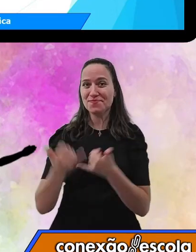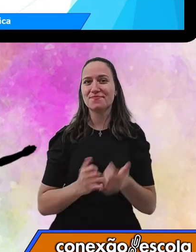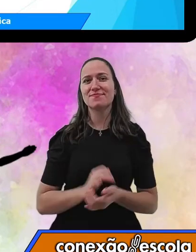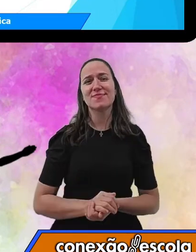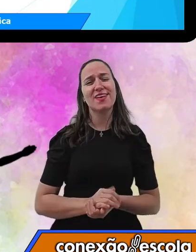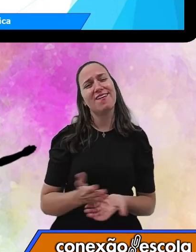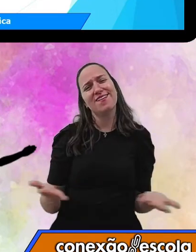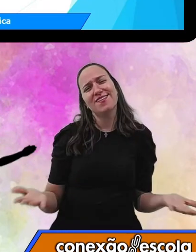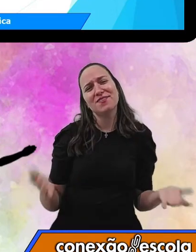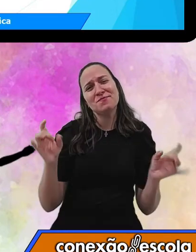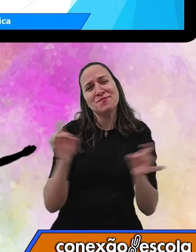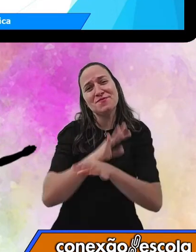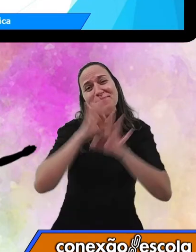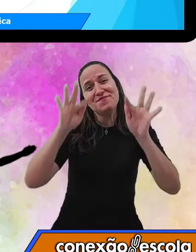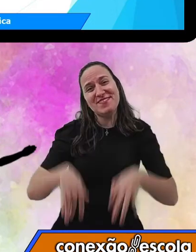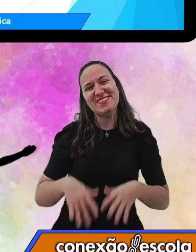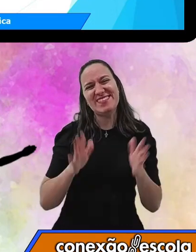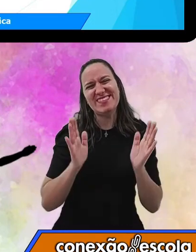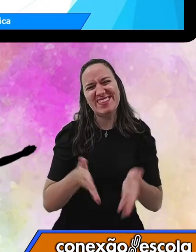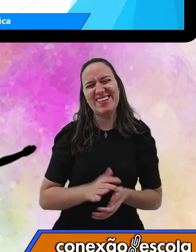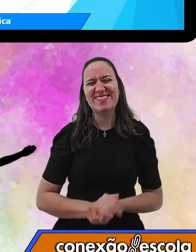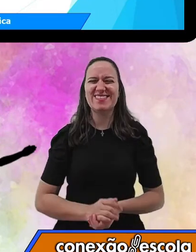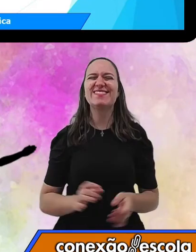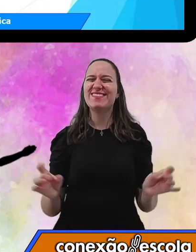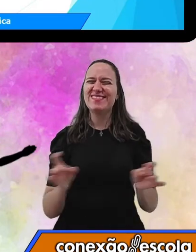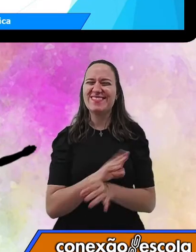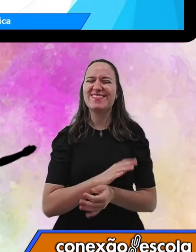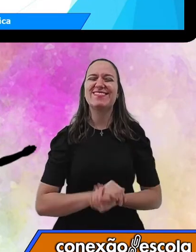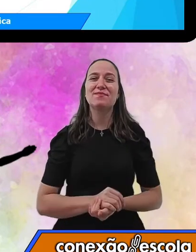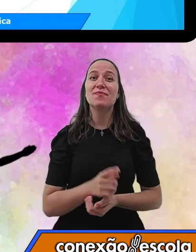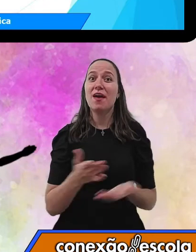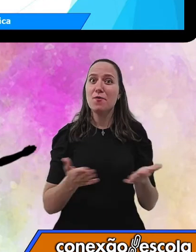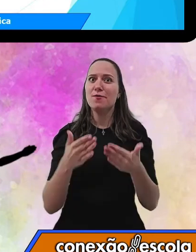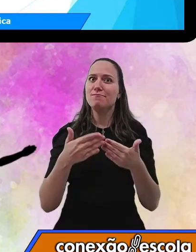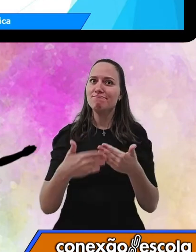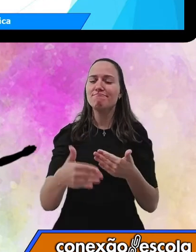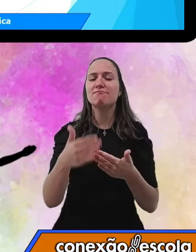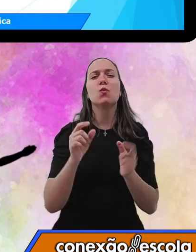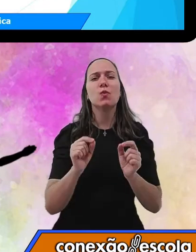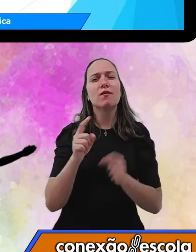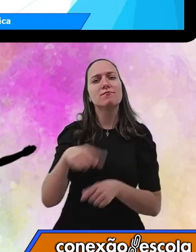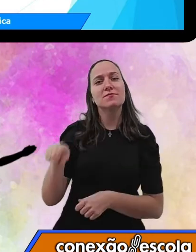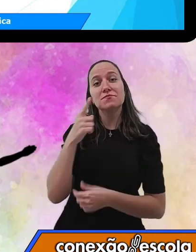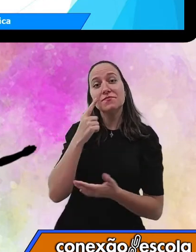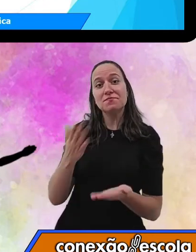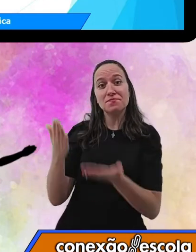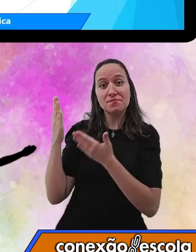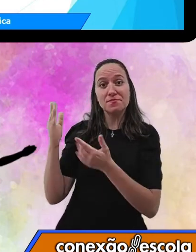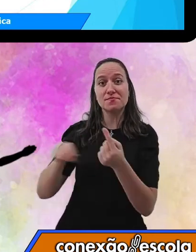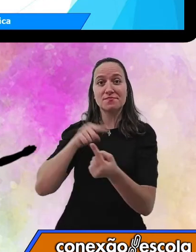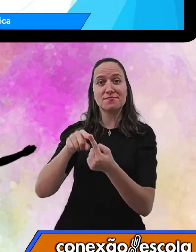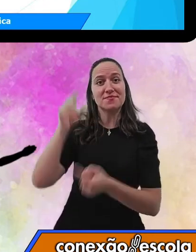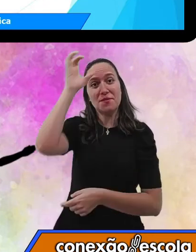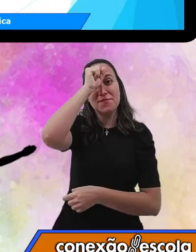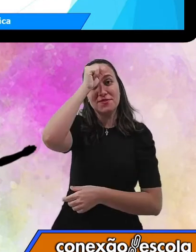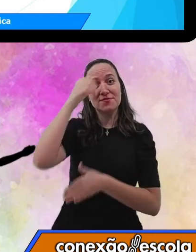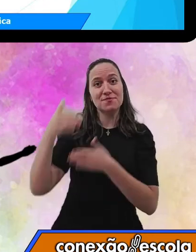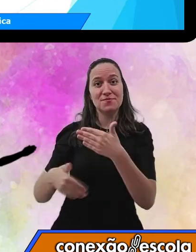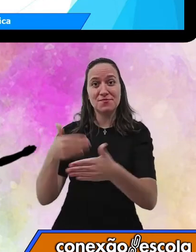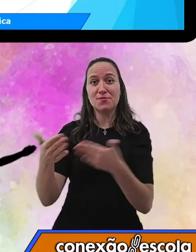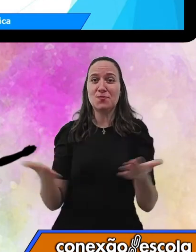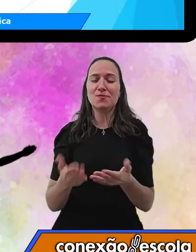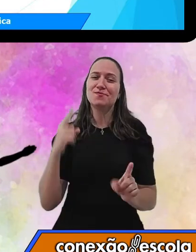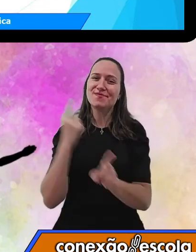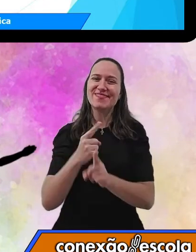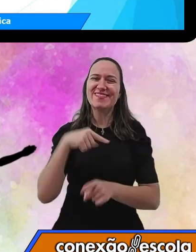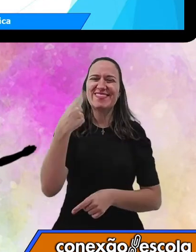Já terminamos? Então é isso, pessoal. Agora vocês ficam com os objetivos de aprendizagem e desenvolvimento da nossa aula de hoje. Até